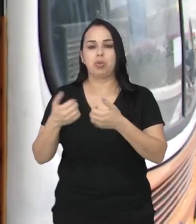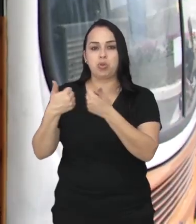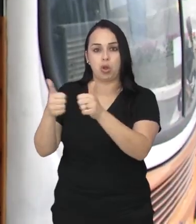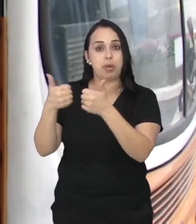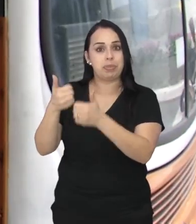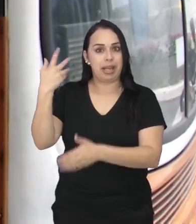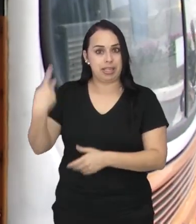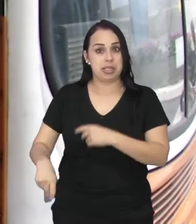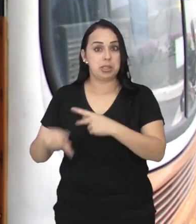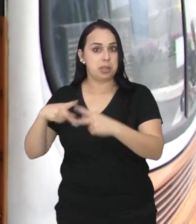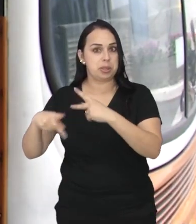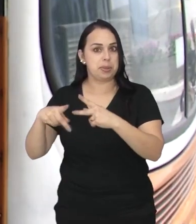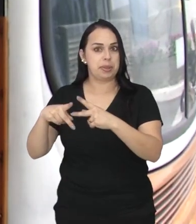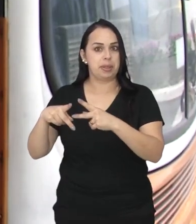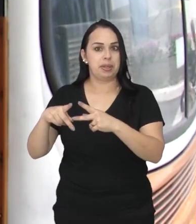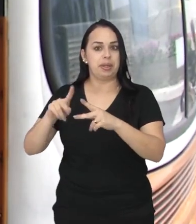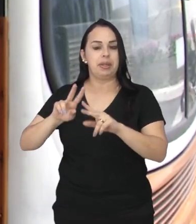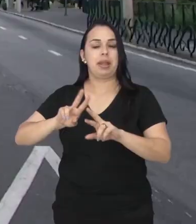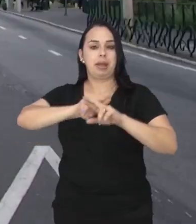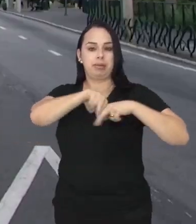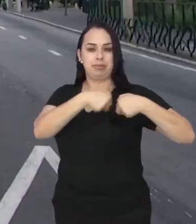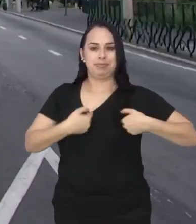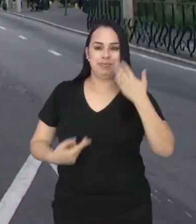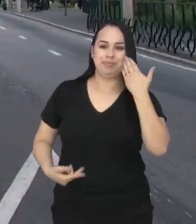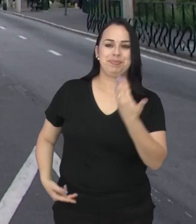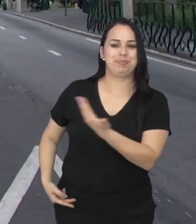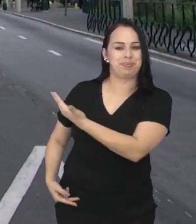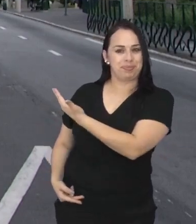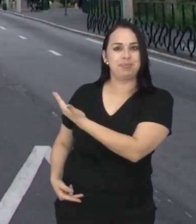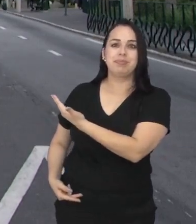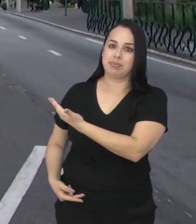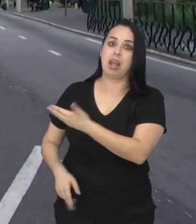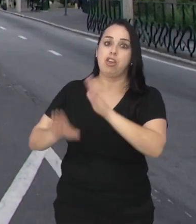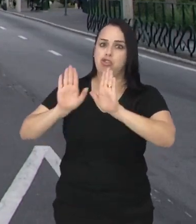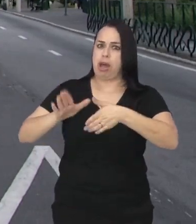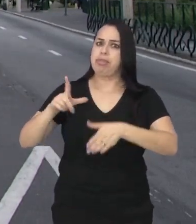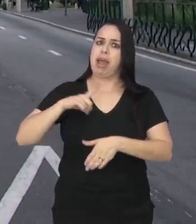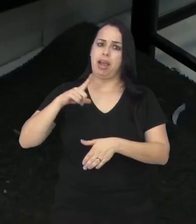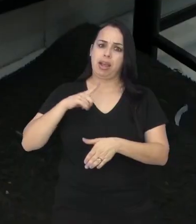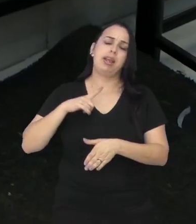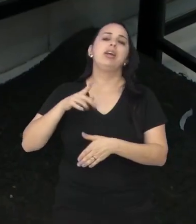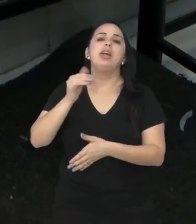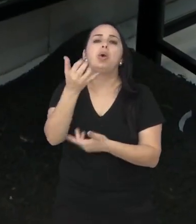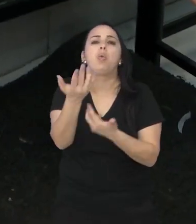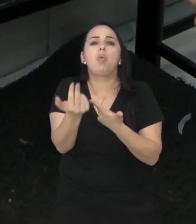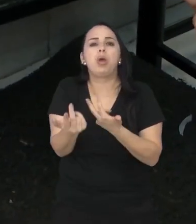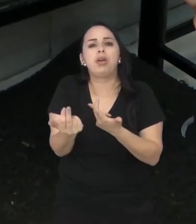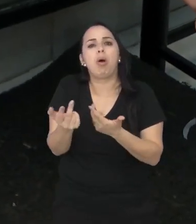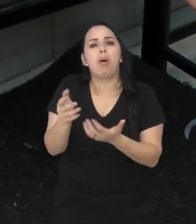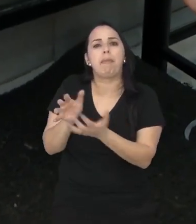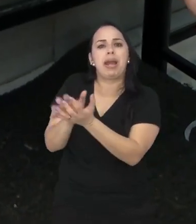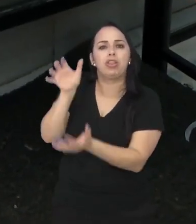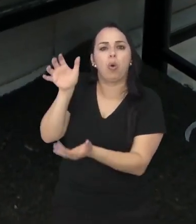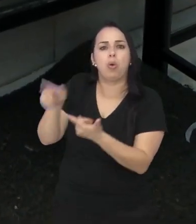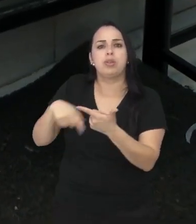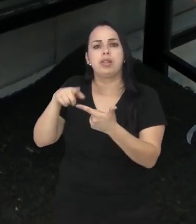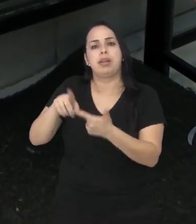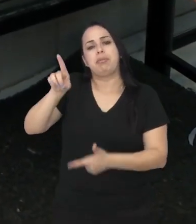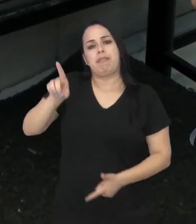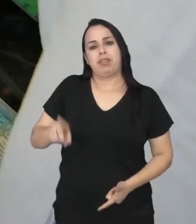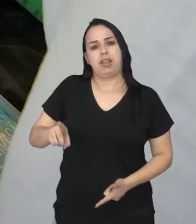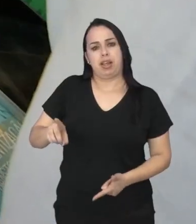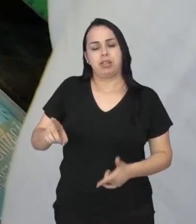os ônibus de São José dos Campos vão contar com adesivos do símbolo do TEA, como que já existem para idosos e pessoas com